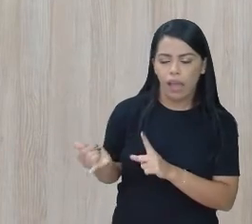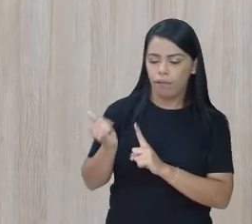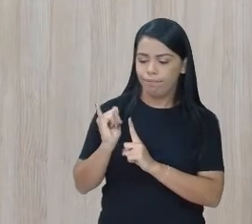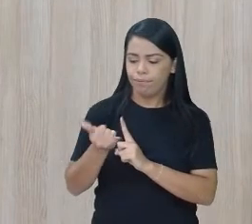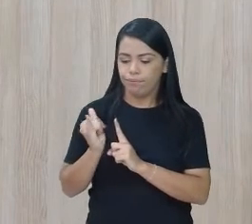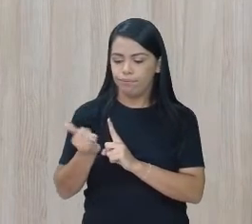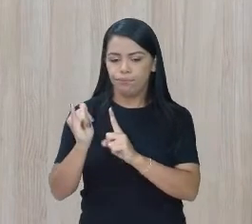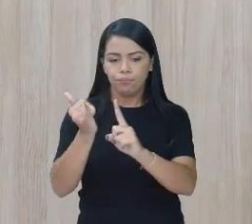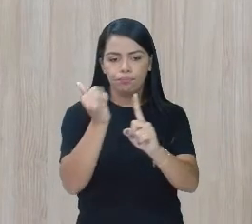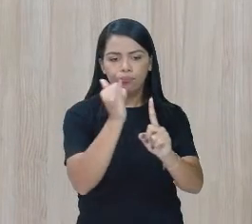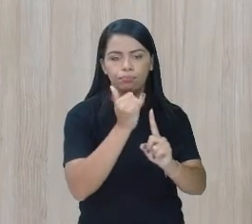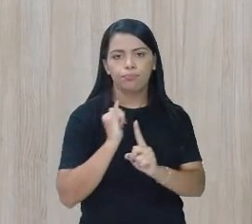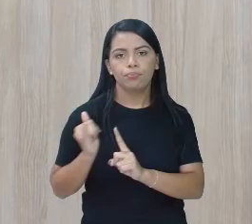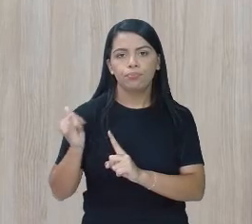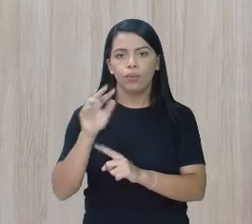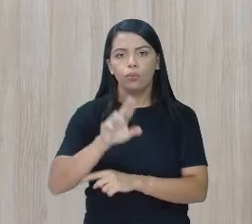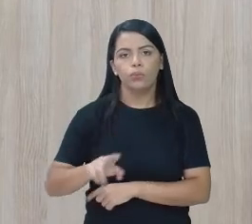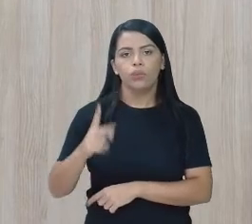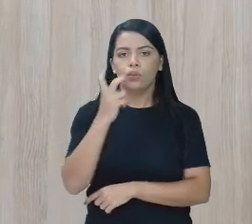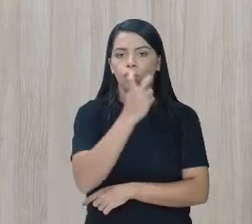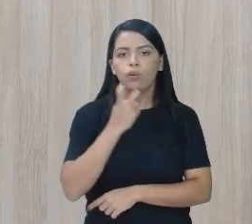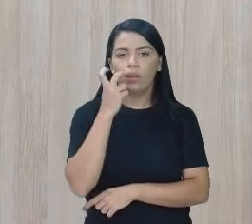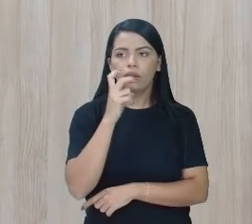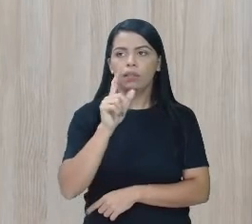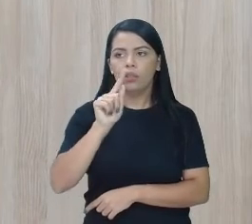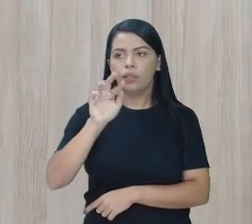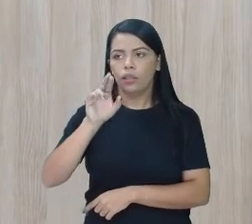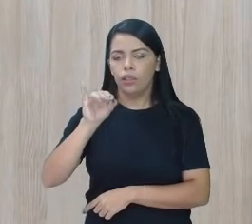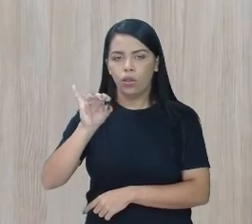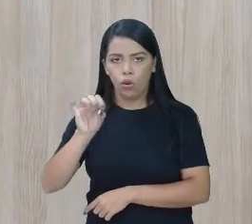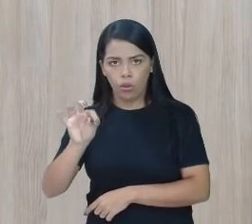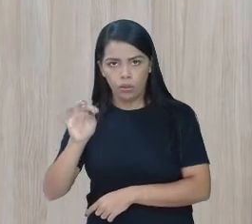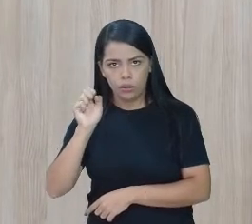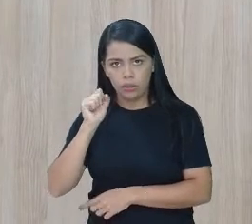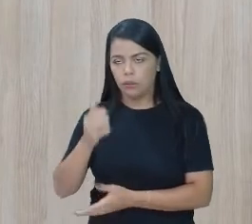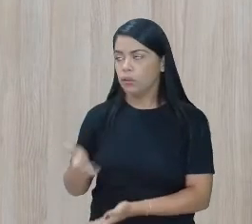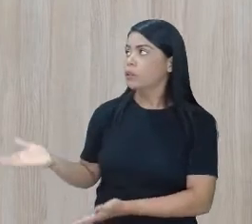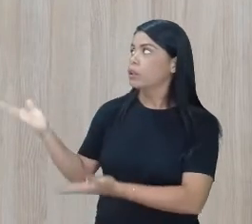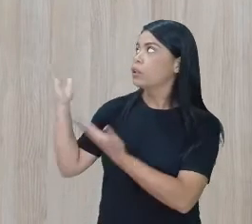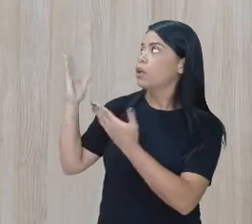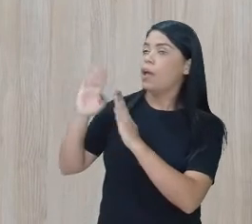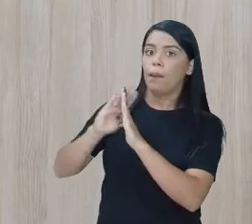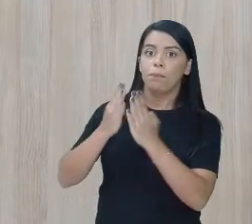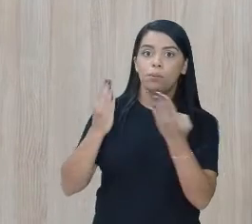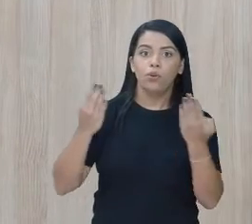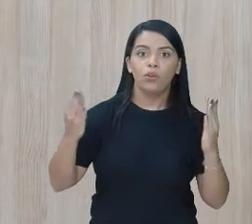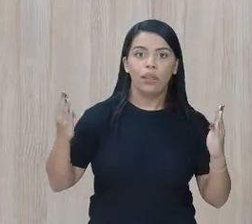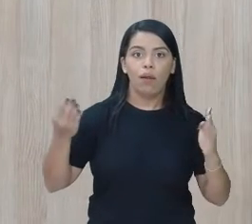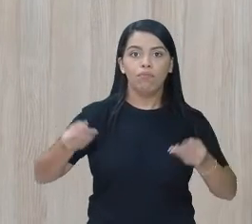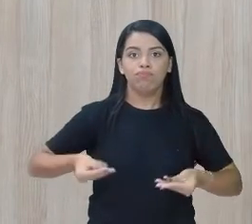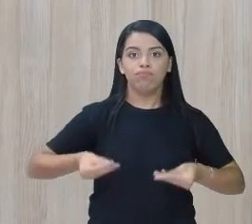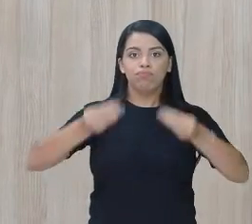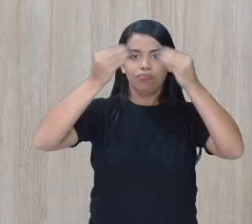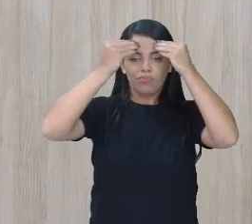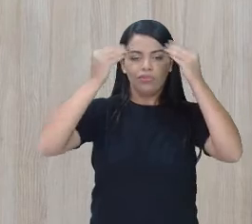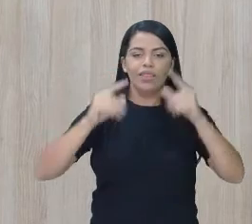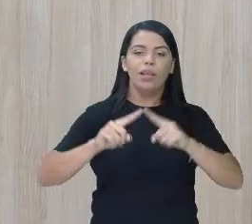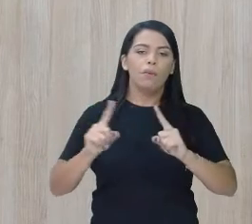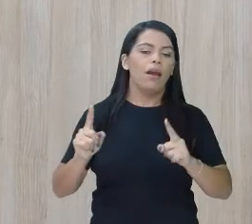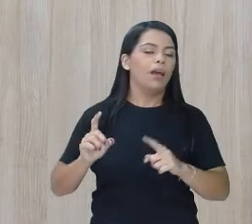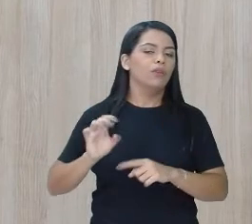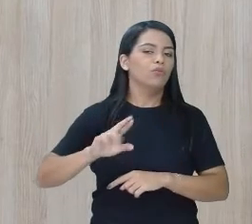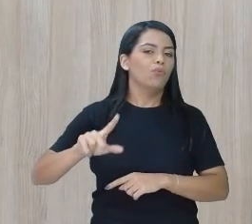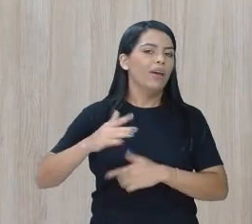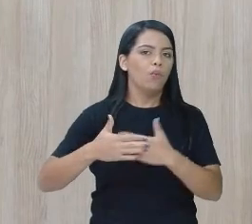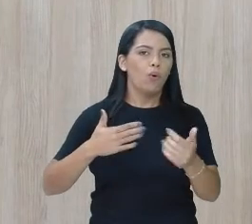contar essa história por meio da oralidade. Ou seja, os griotes eram uma espécie de biblioteca do povo. Mas não era qualquer pessoa que